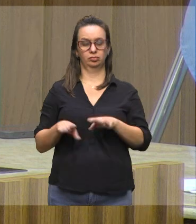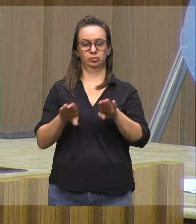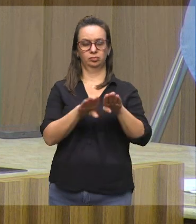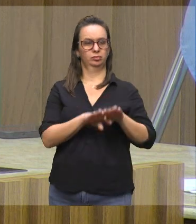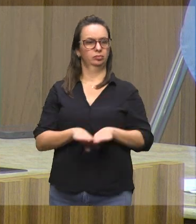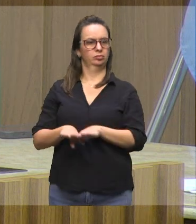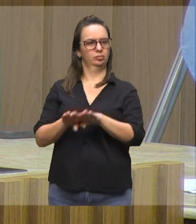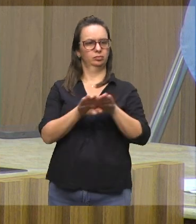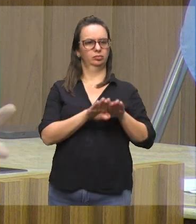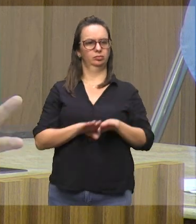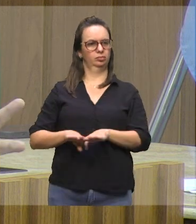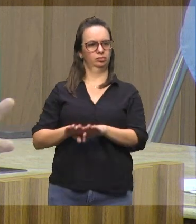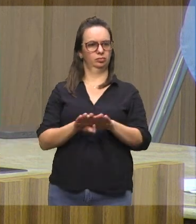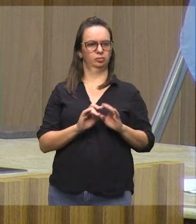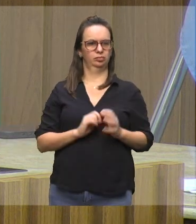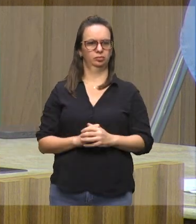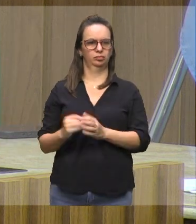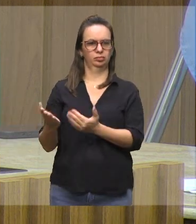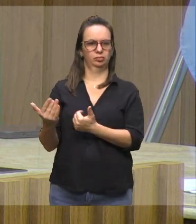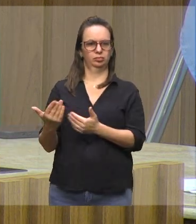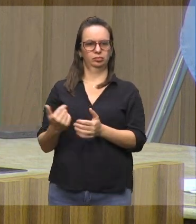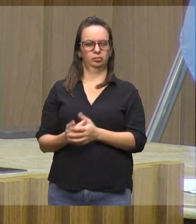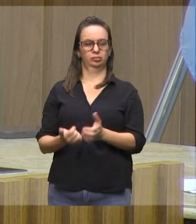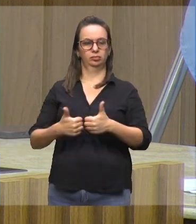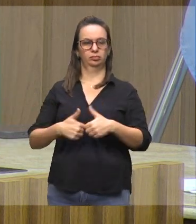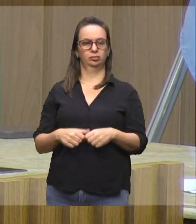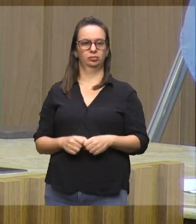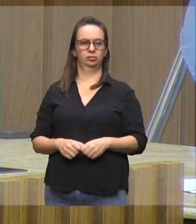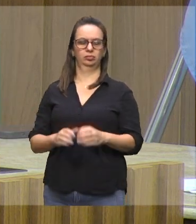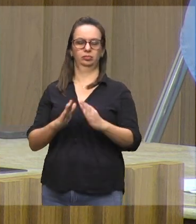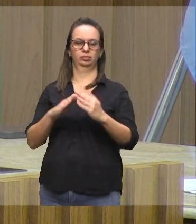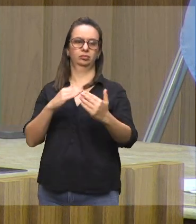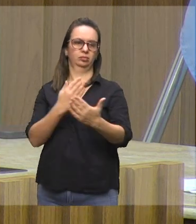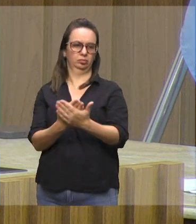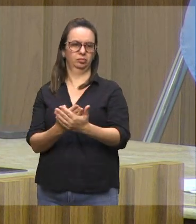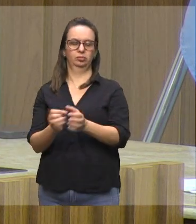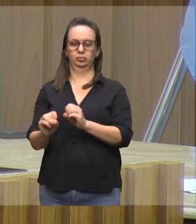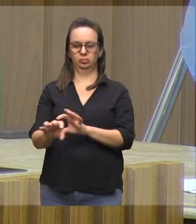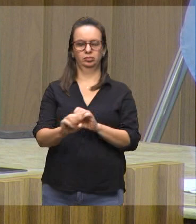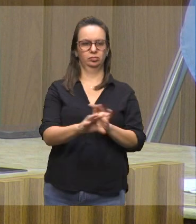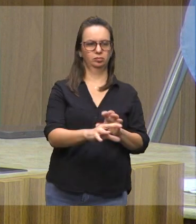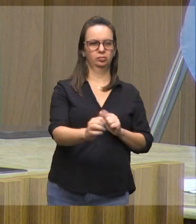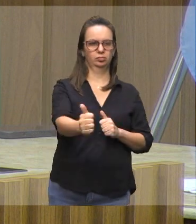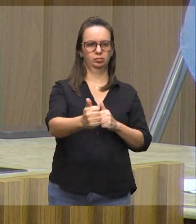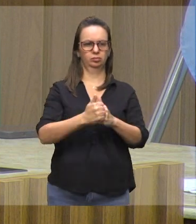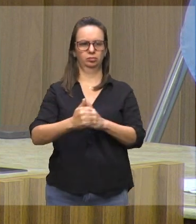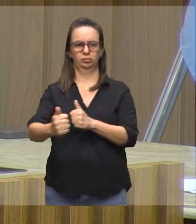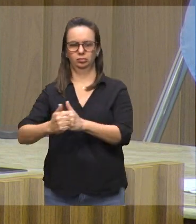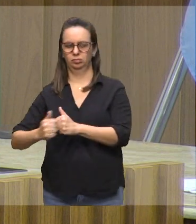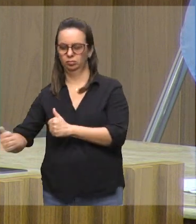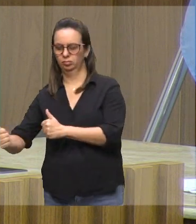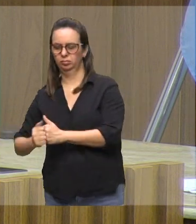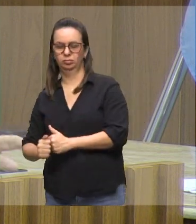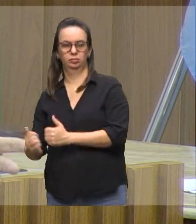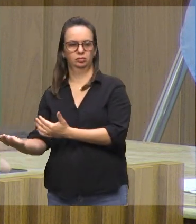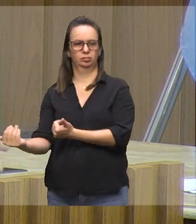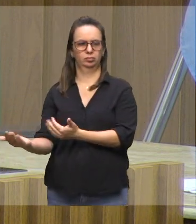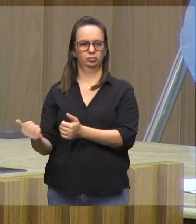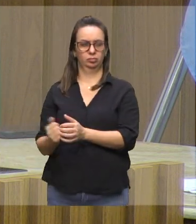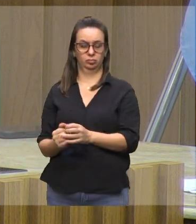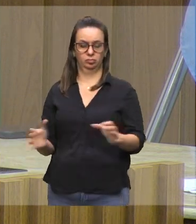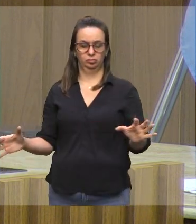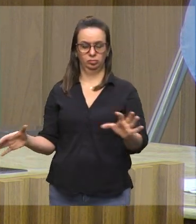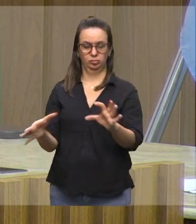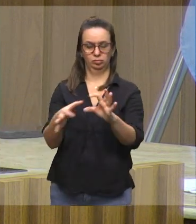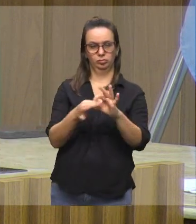entre os alunos que frequentam a nossa rede de ensino. Aproximar o aluno e a escola da família.